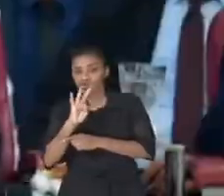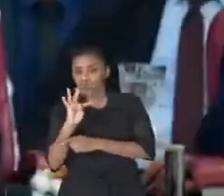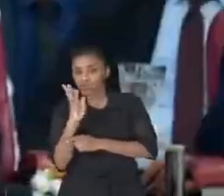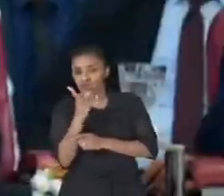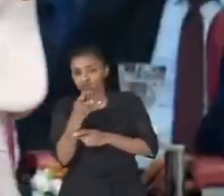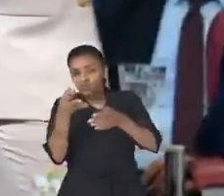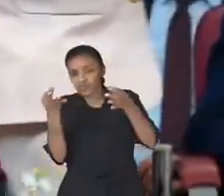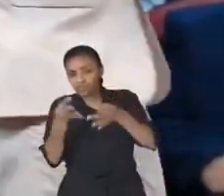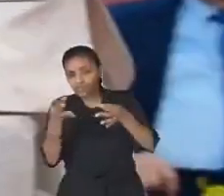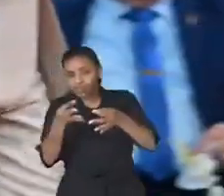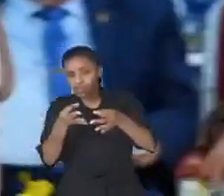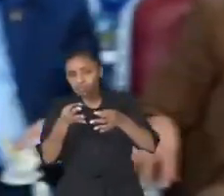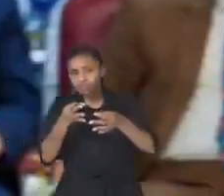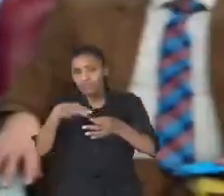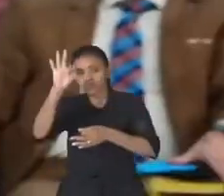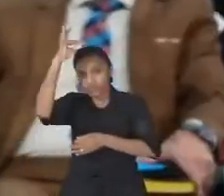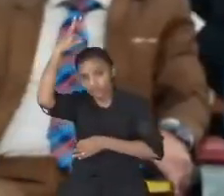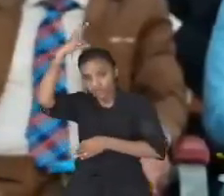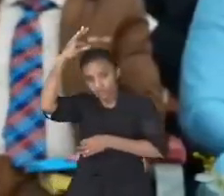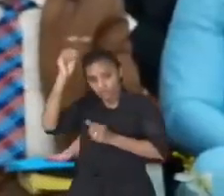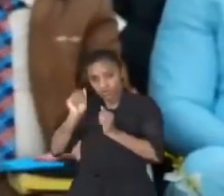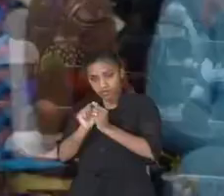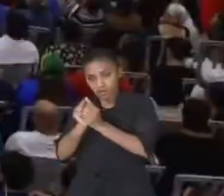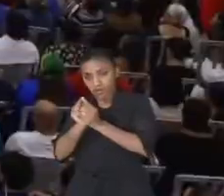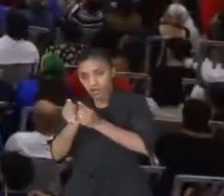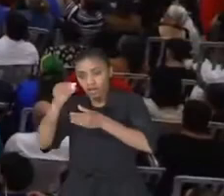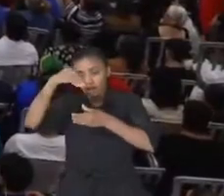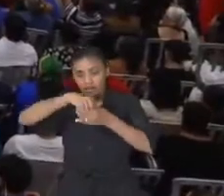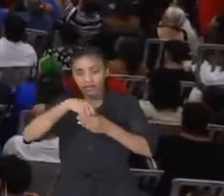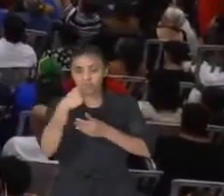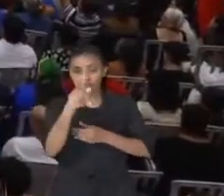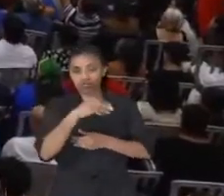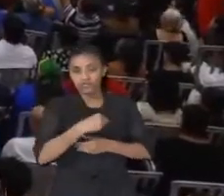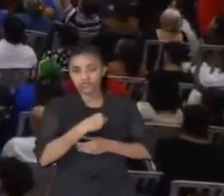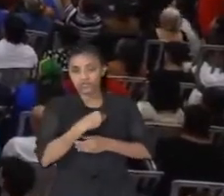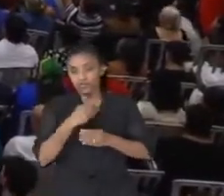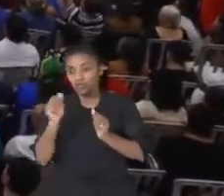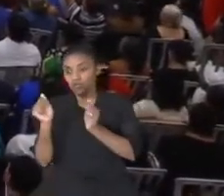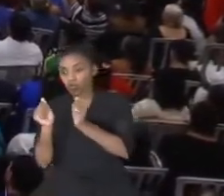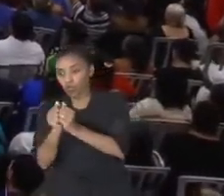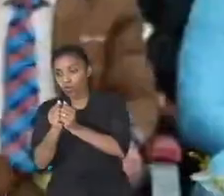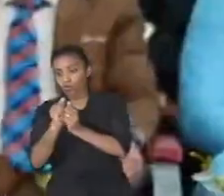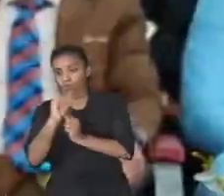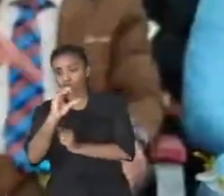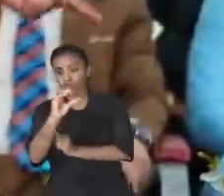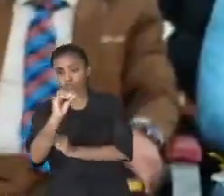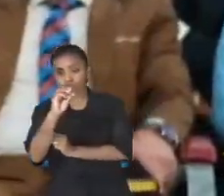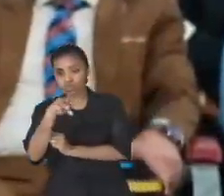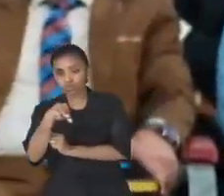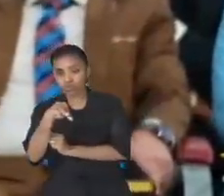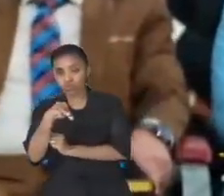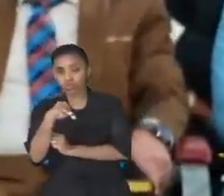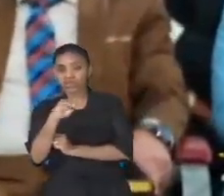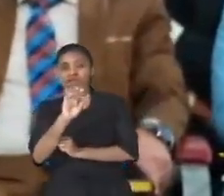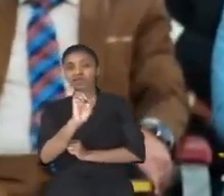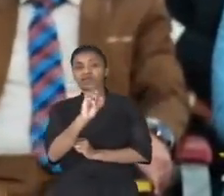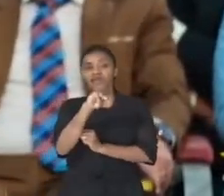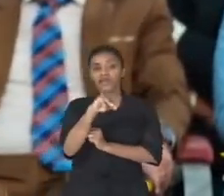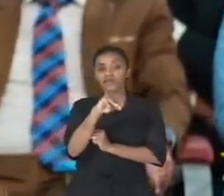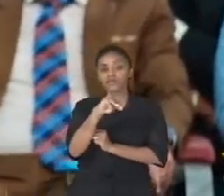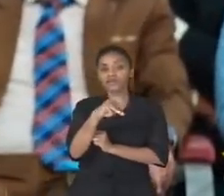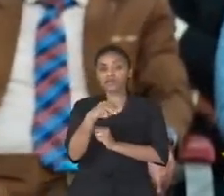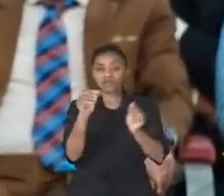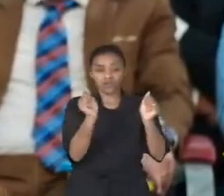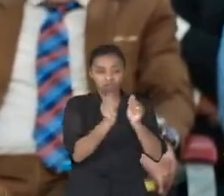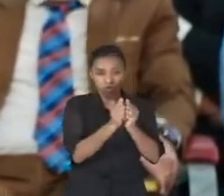certo, ele estará em vós. Diga comigo, com. Diga em. De